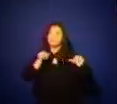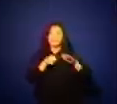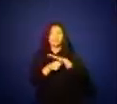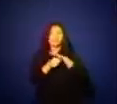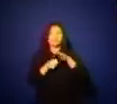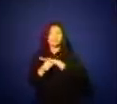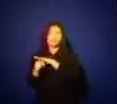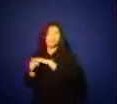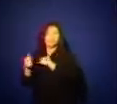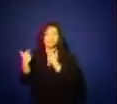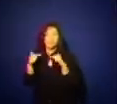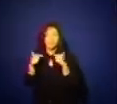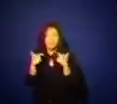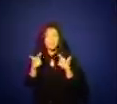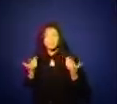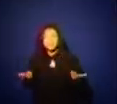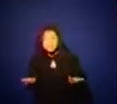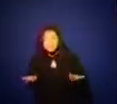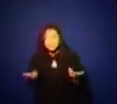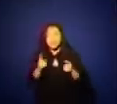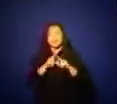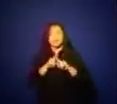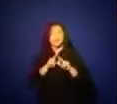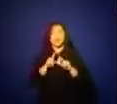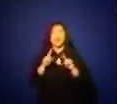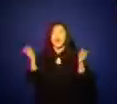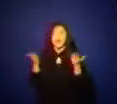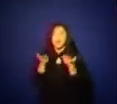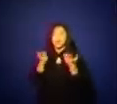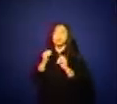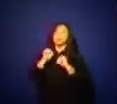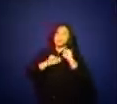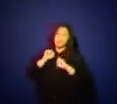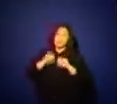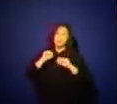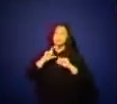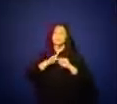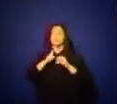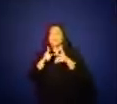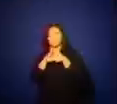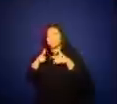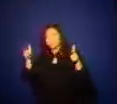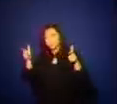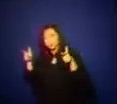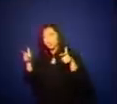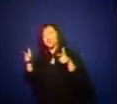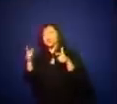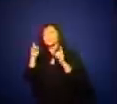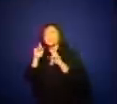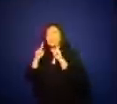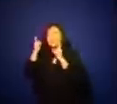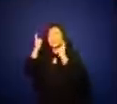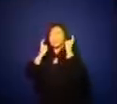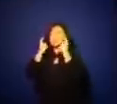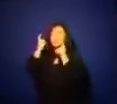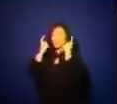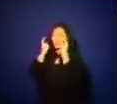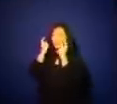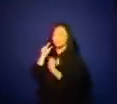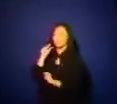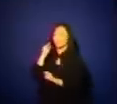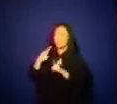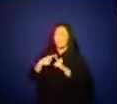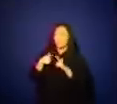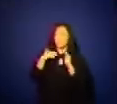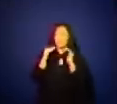você vê que os setores que pareciam que são melhores estrutural voltaram um pouquinho então isso preocupa um pouco aí eu concordo com que foi dito aqui eu acho que é